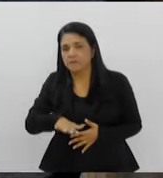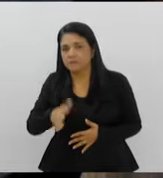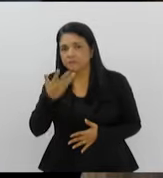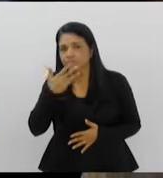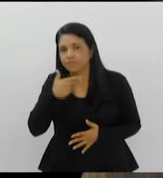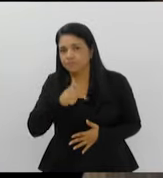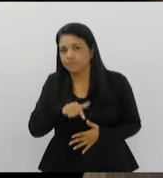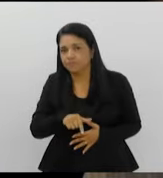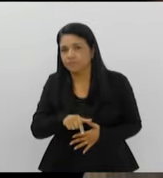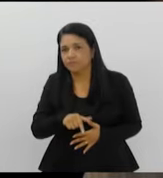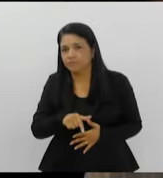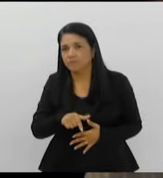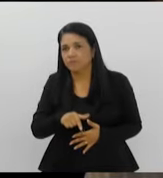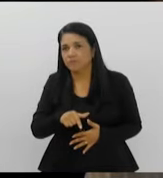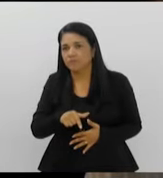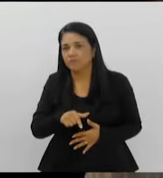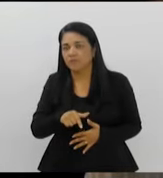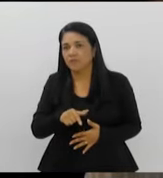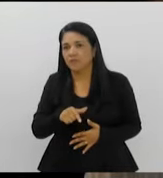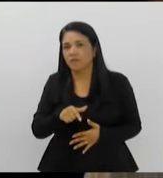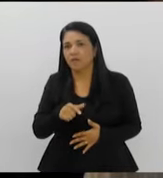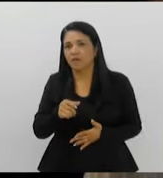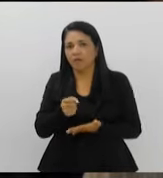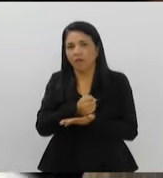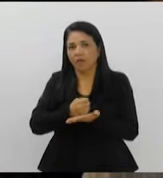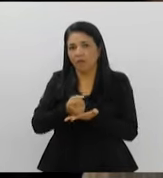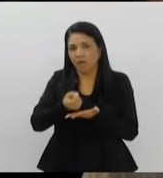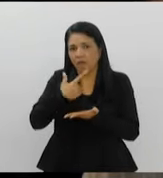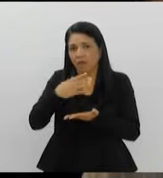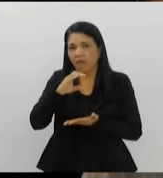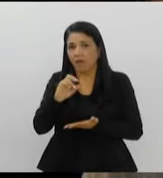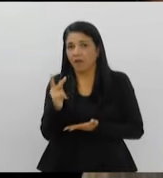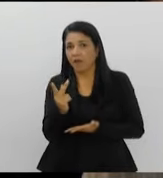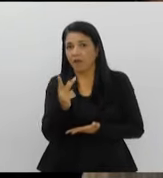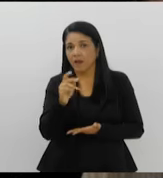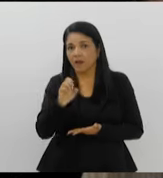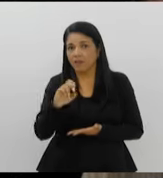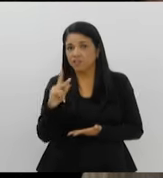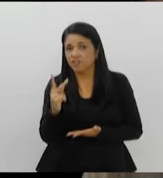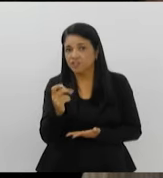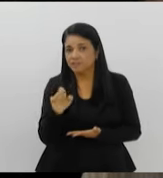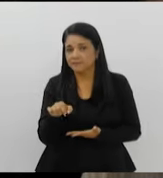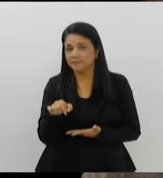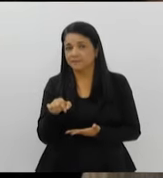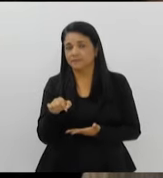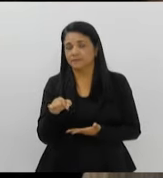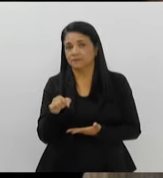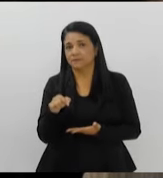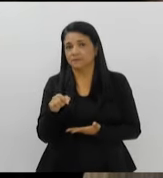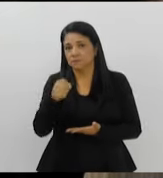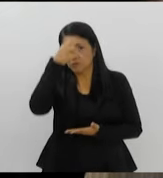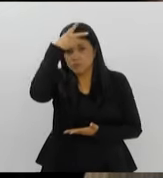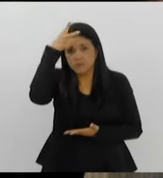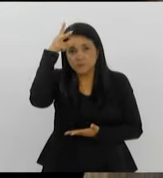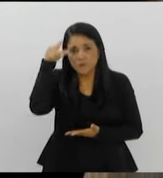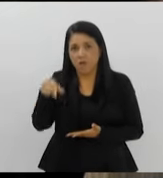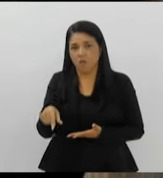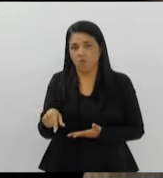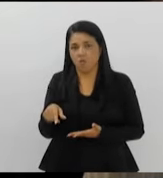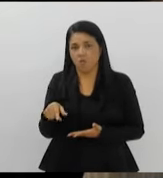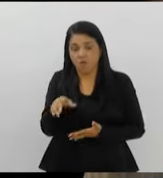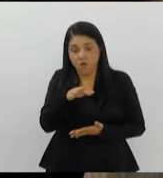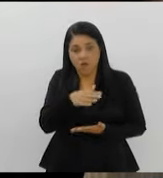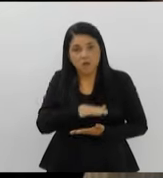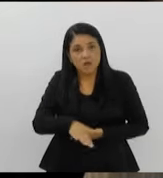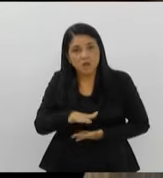Crianças dopadas numa creche municipal. Crianças dopadas numa creche municipal. São as mesmas